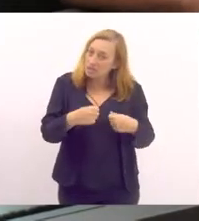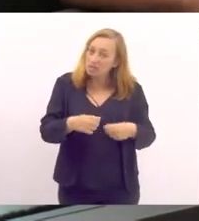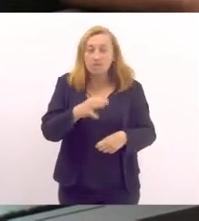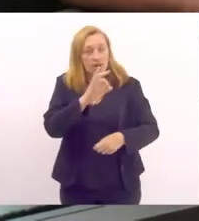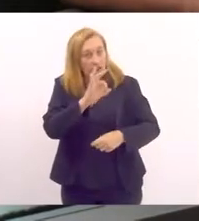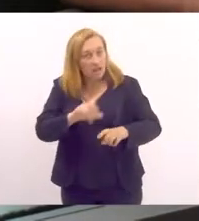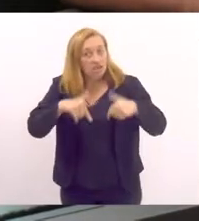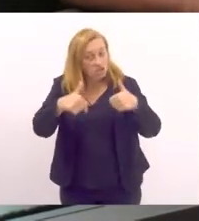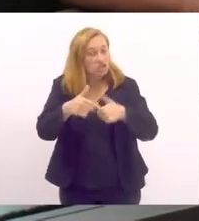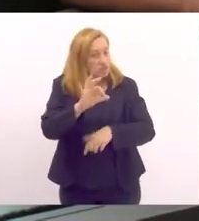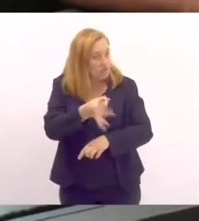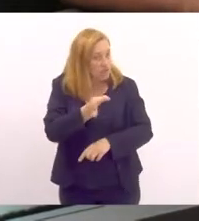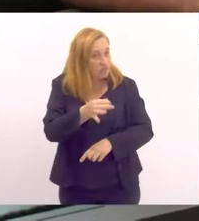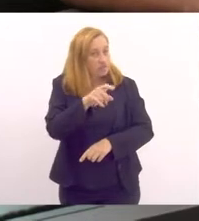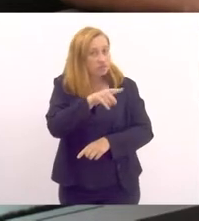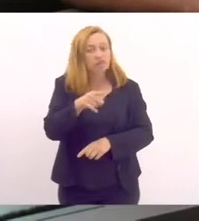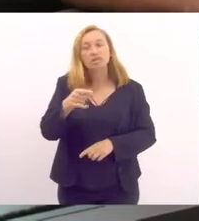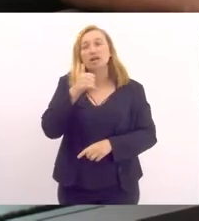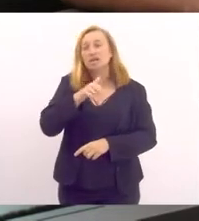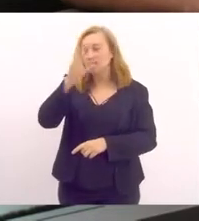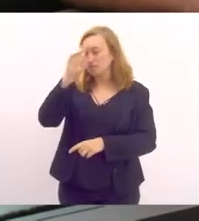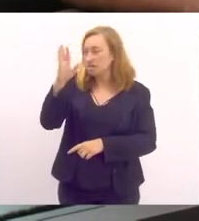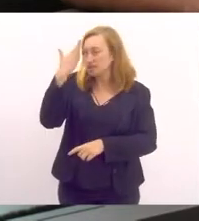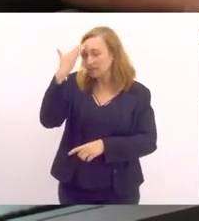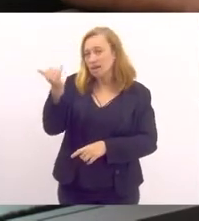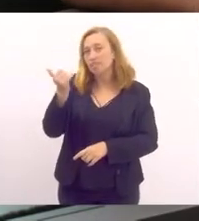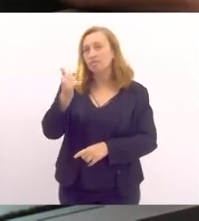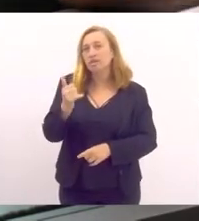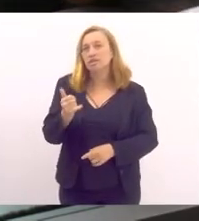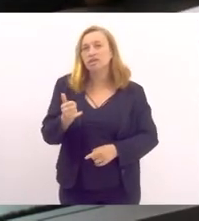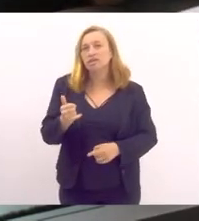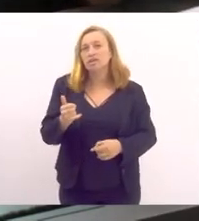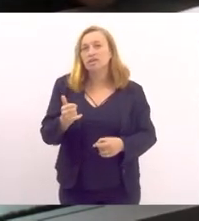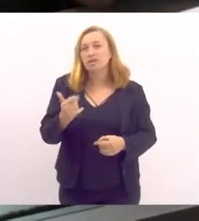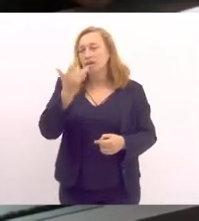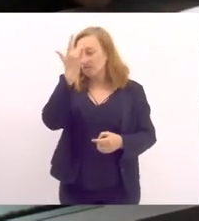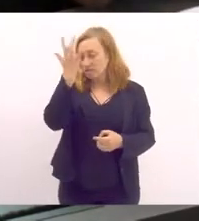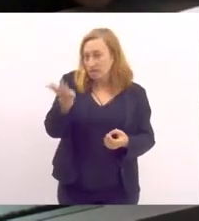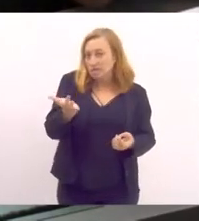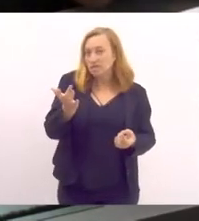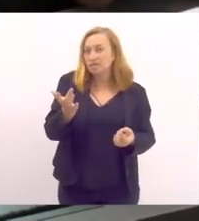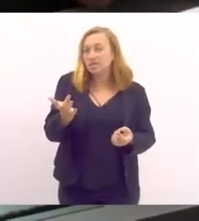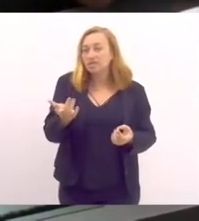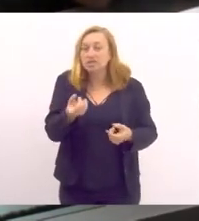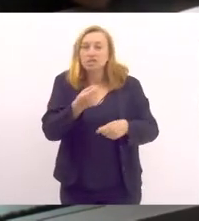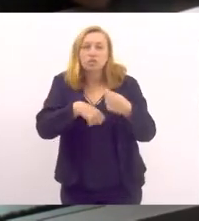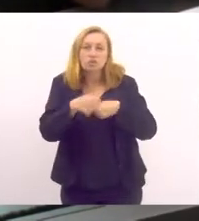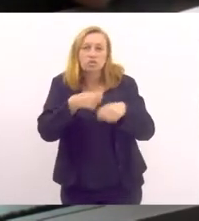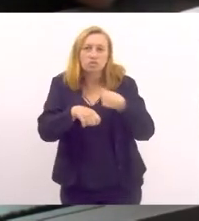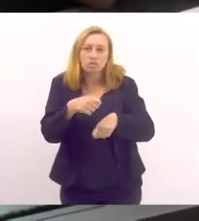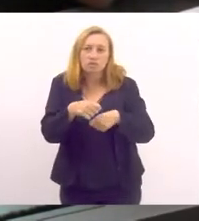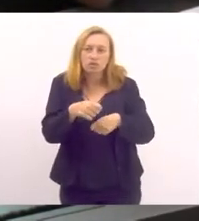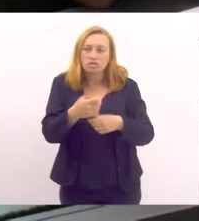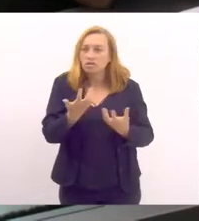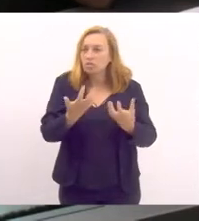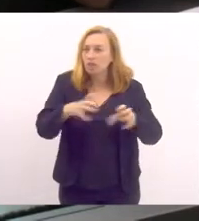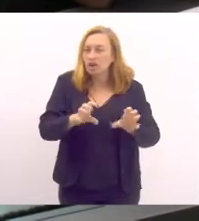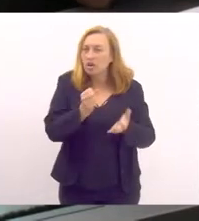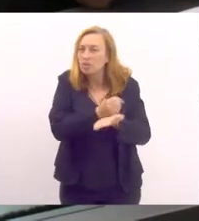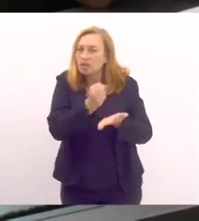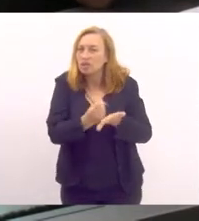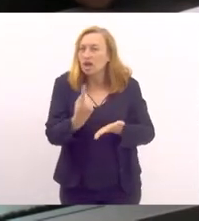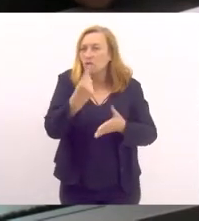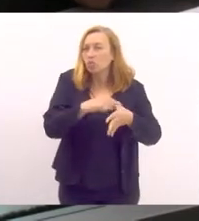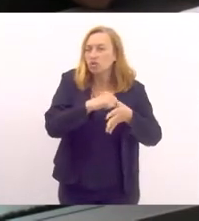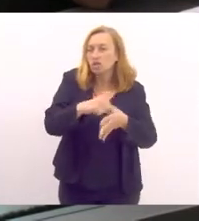legais, porque a senhora sabe que a facilidade de economia, todo mundo não quer contratar um guia que custa sabe